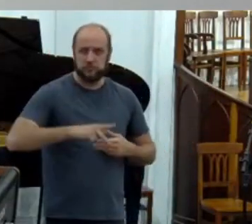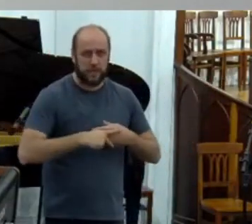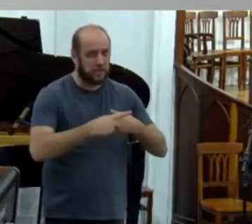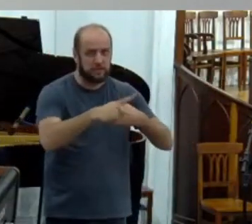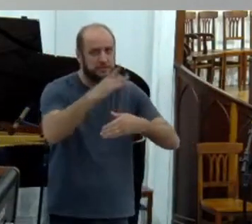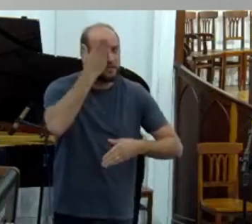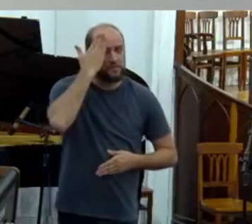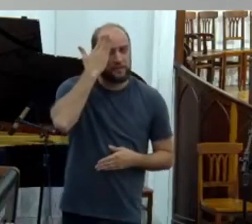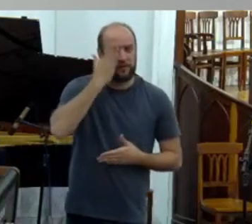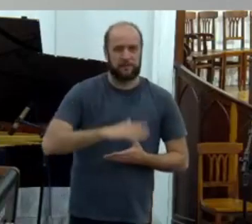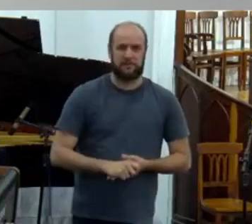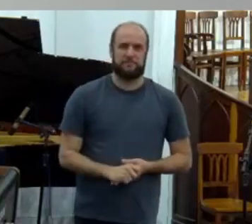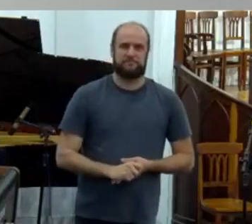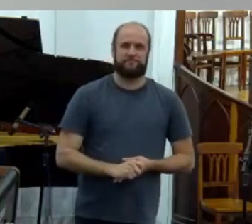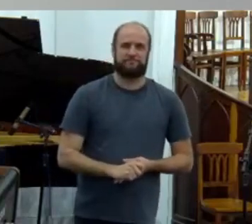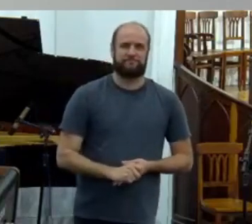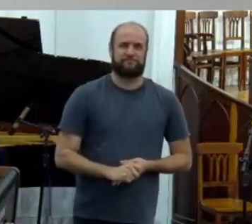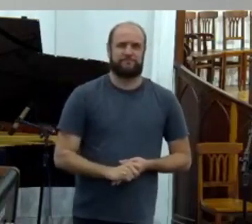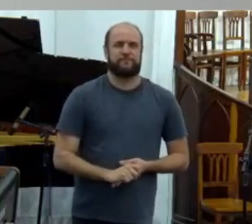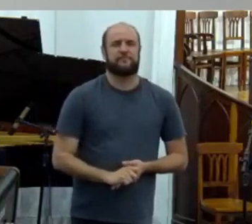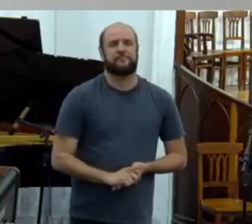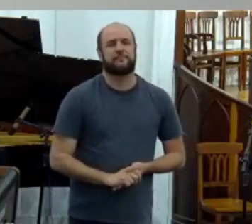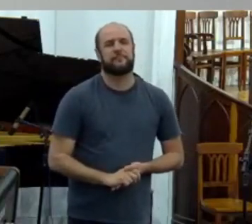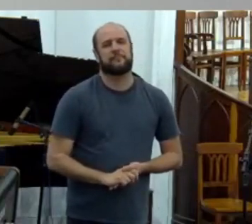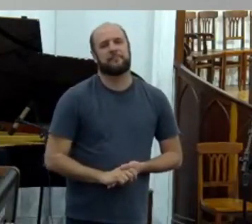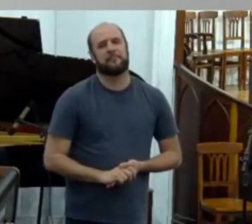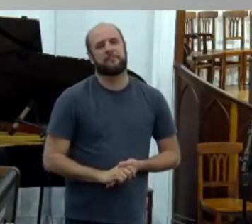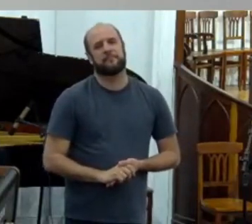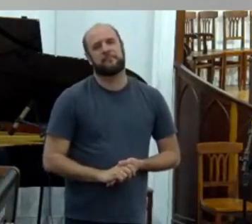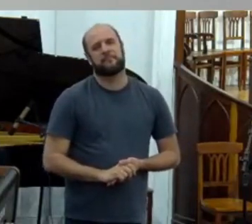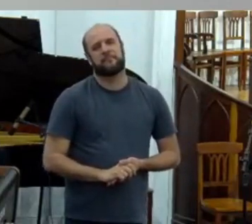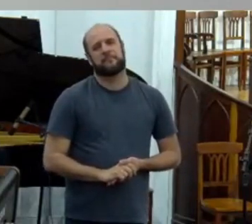então suceder e vai trazer tal resultado.